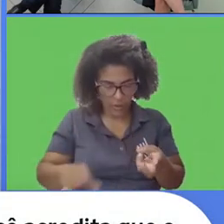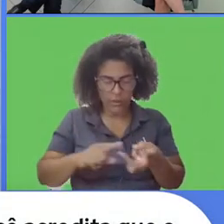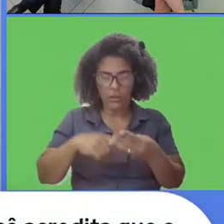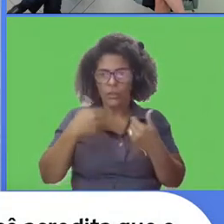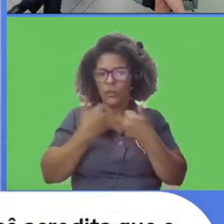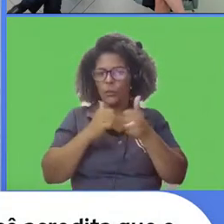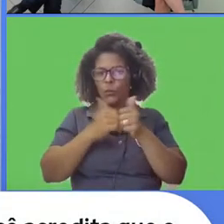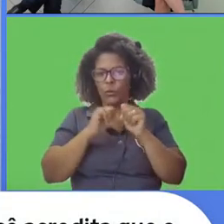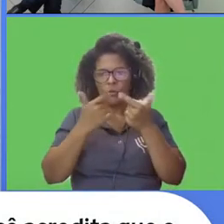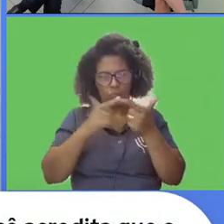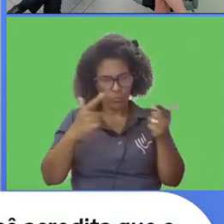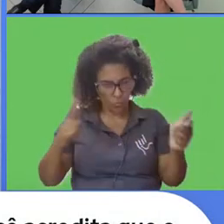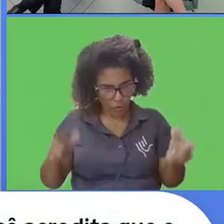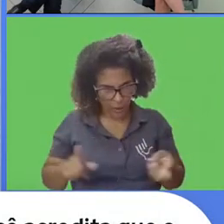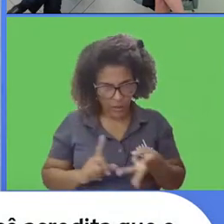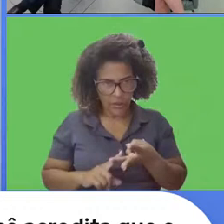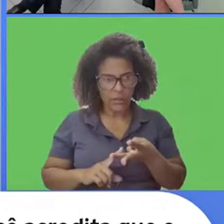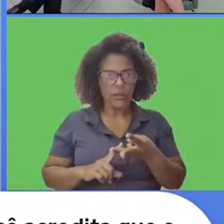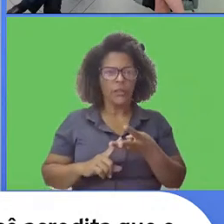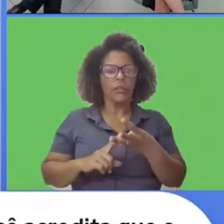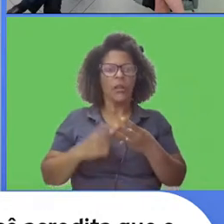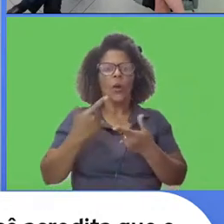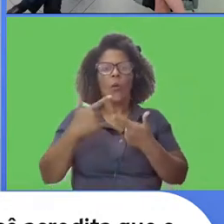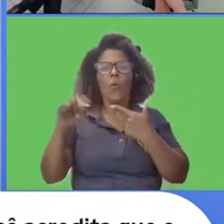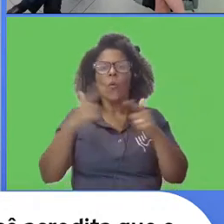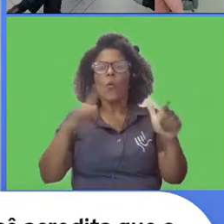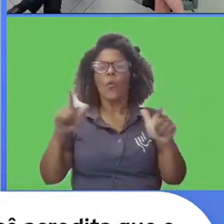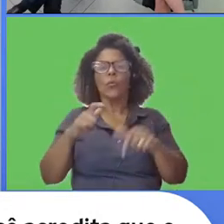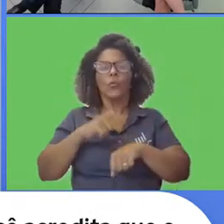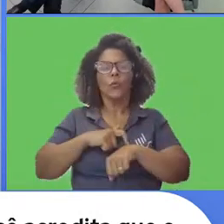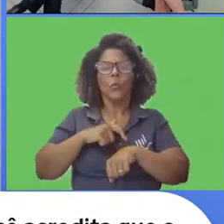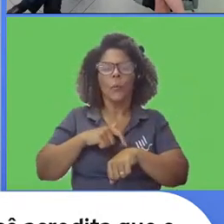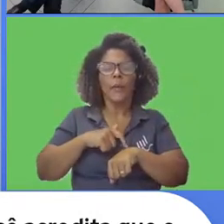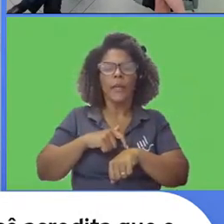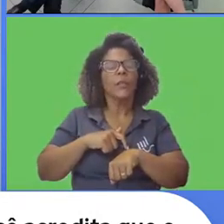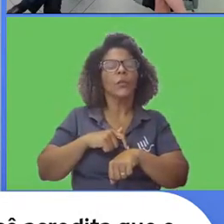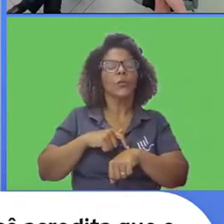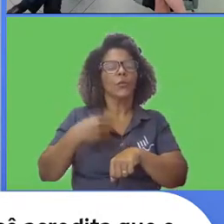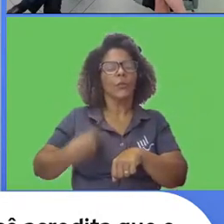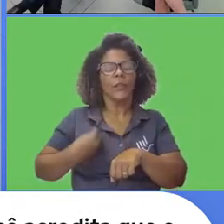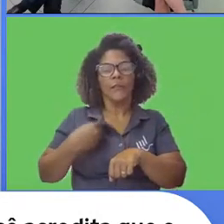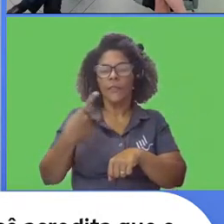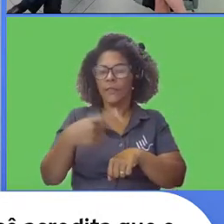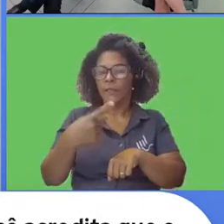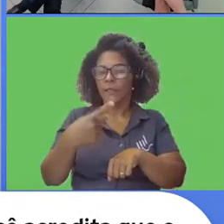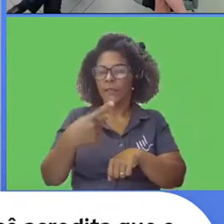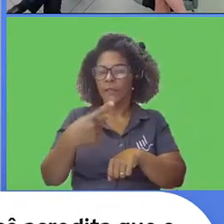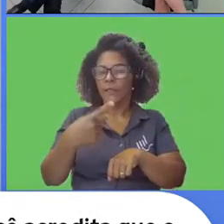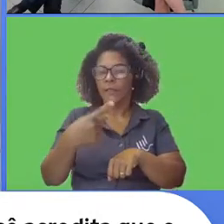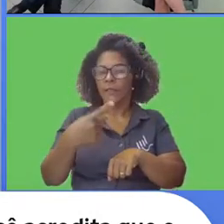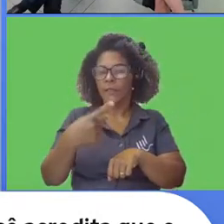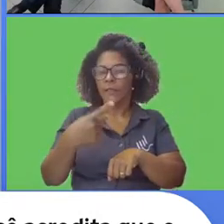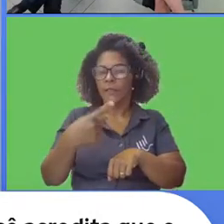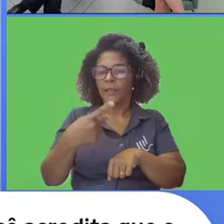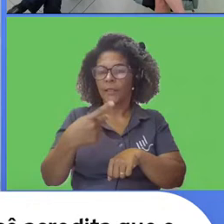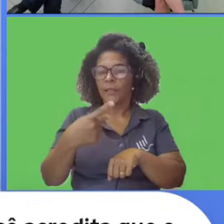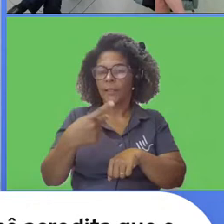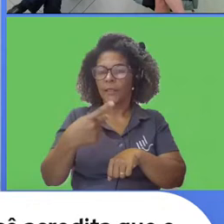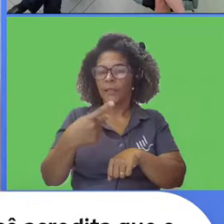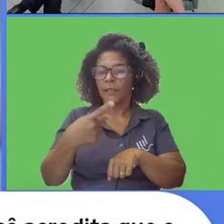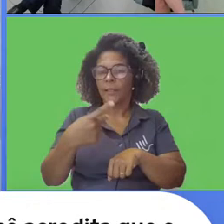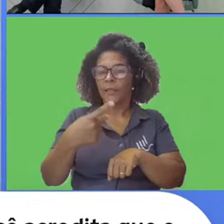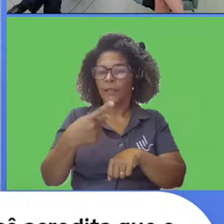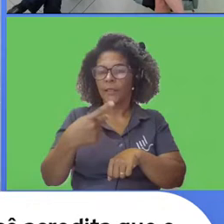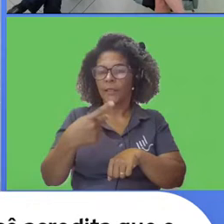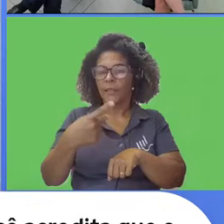aí em um conjunto de outros momentos em que ela vive, se chega no final de semana, não tem